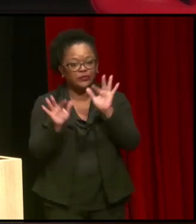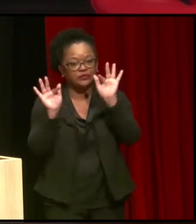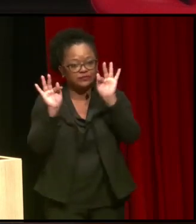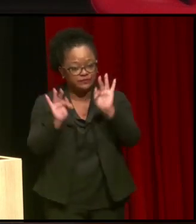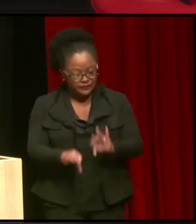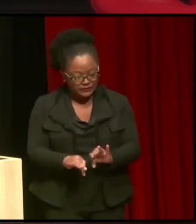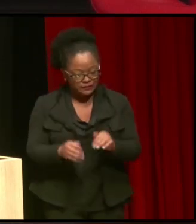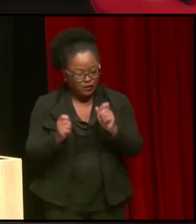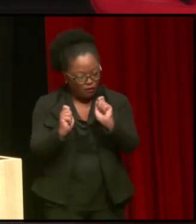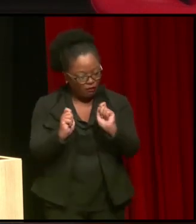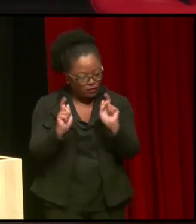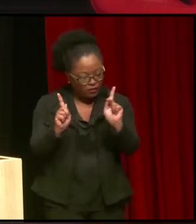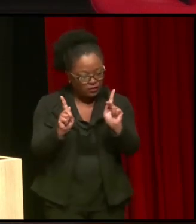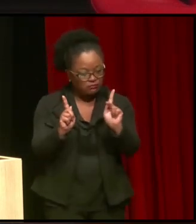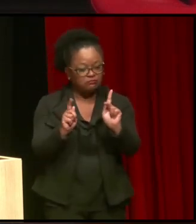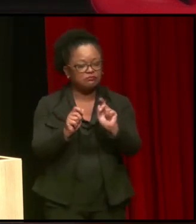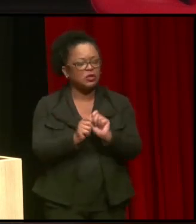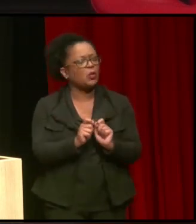tradução.